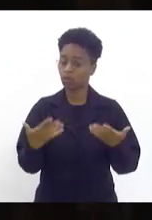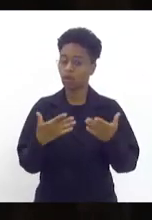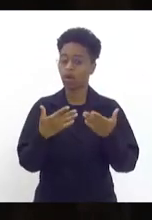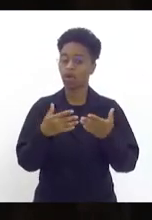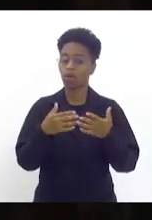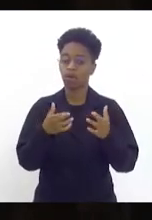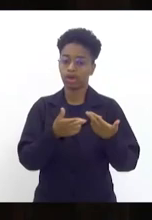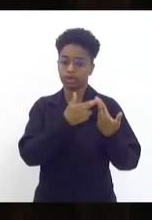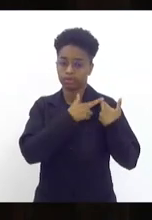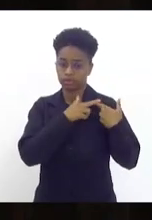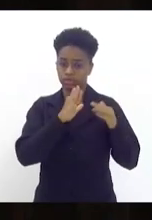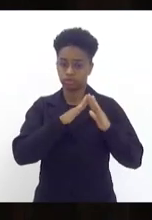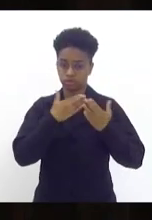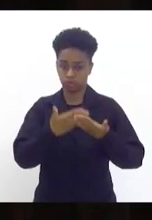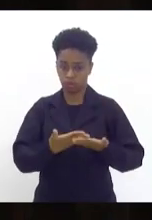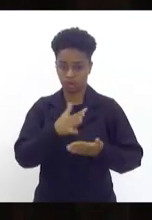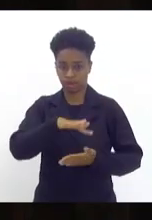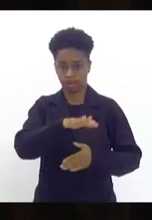educação, várias.